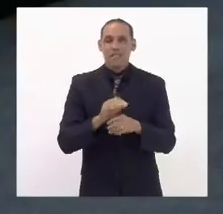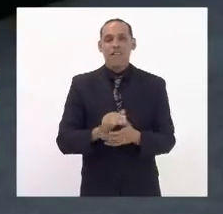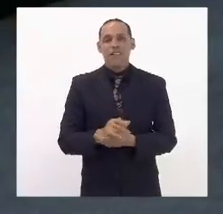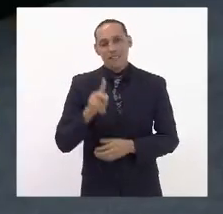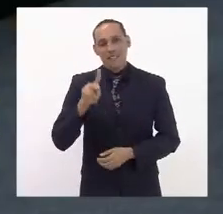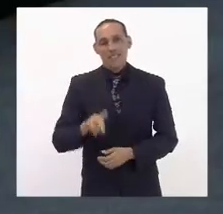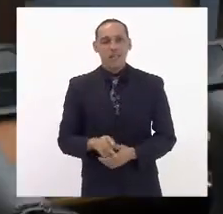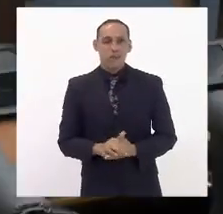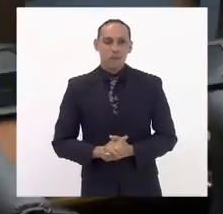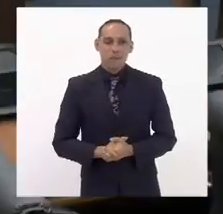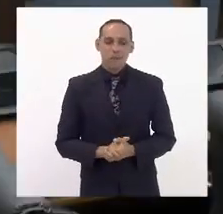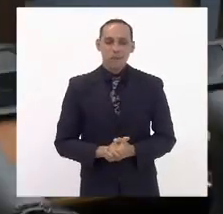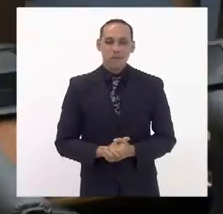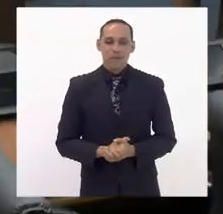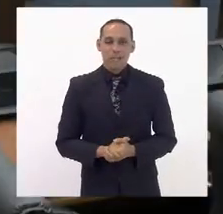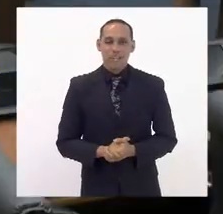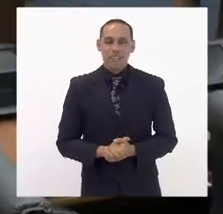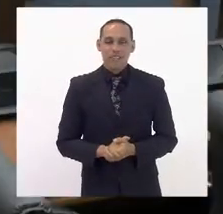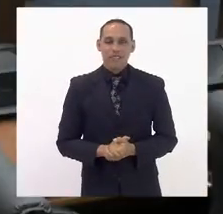Pela constitucionalidade.